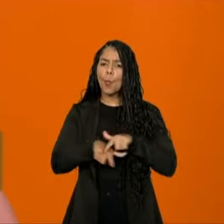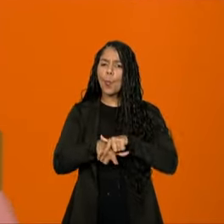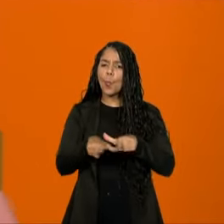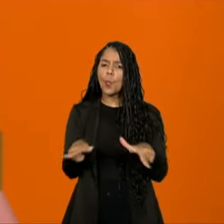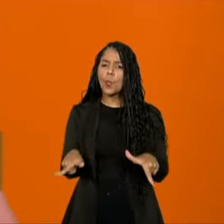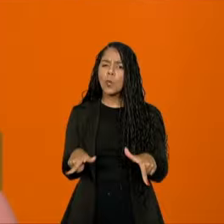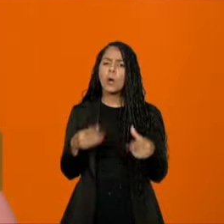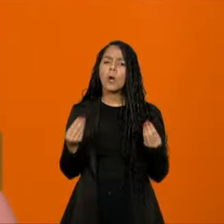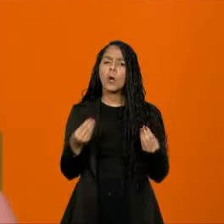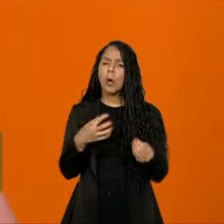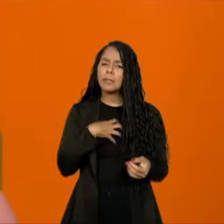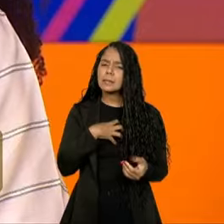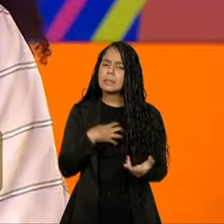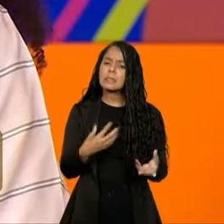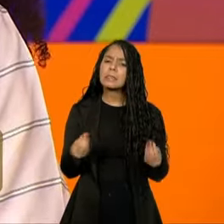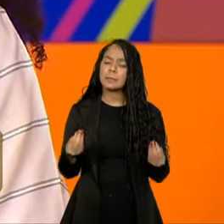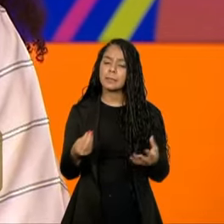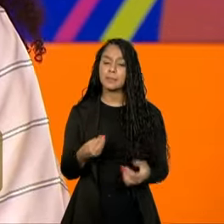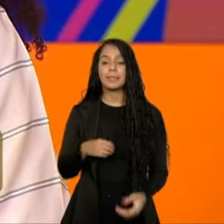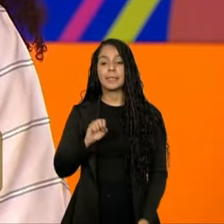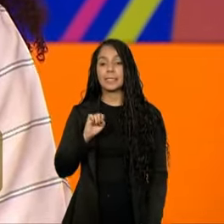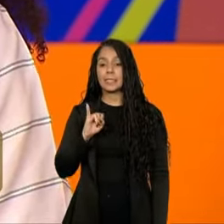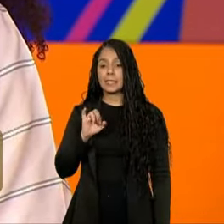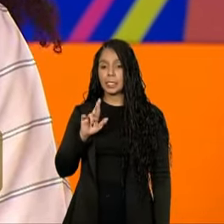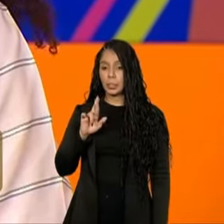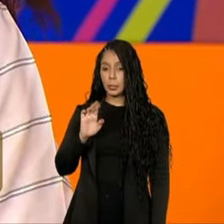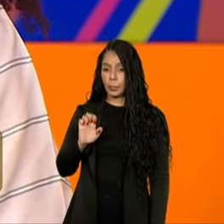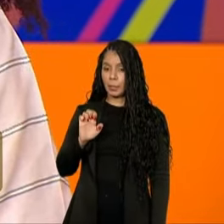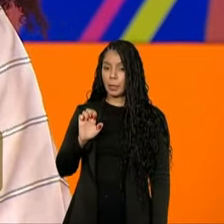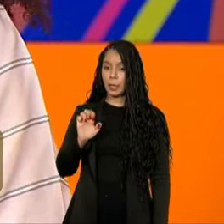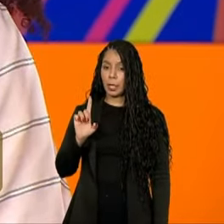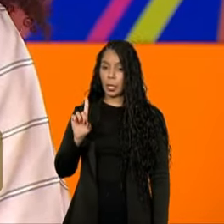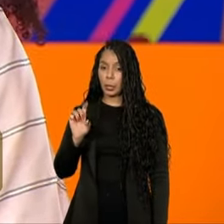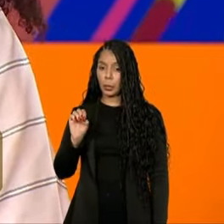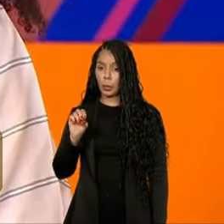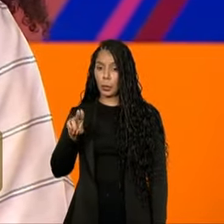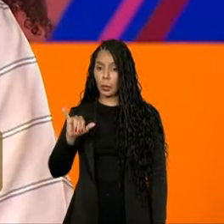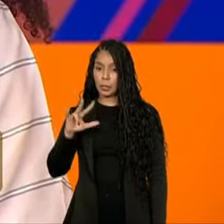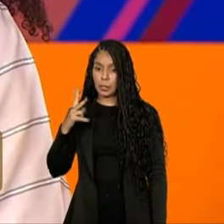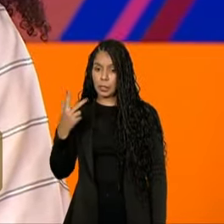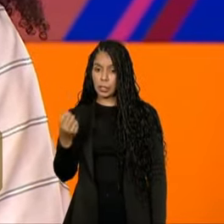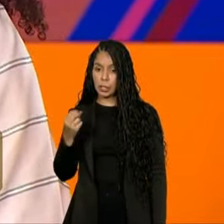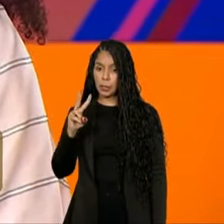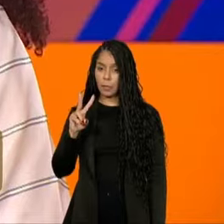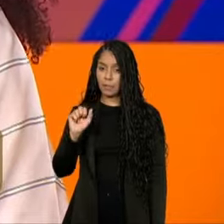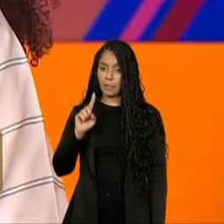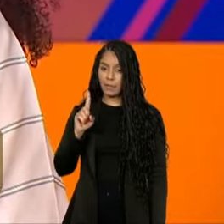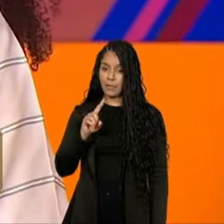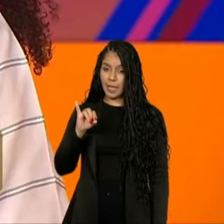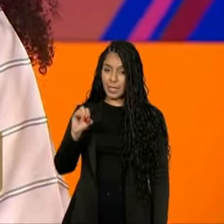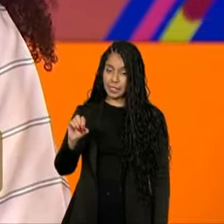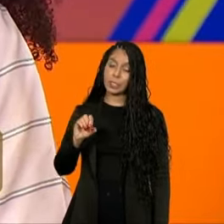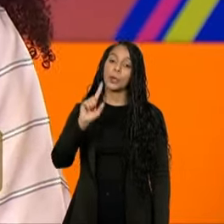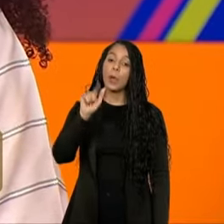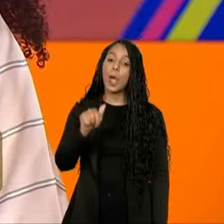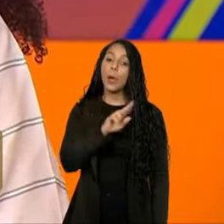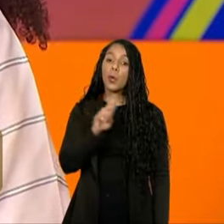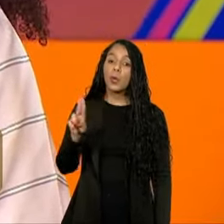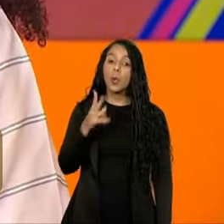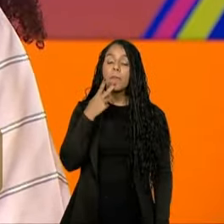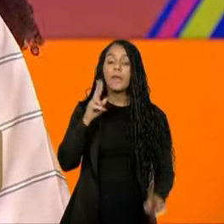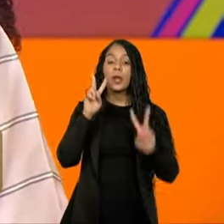ninho vazio. É, a síndrome do ninho vazio é um nome que foi dado, construído, né? Pra gente falar sobre os